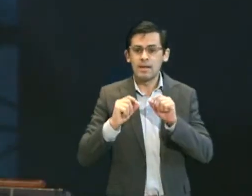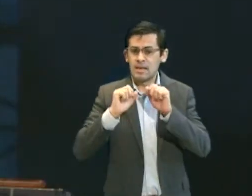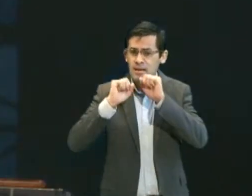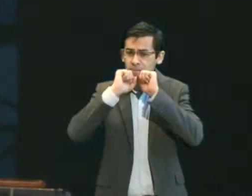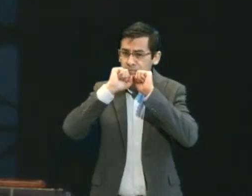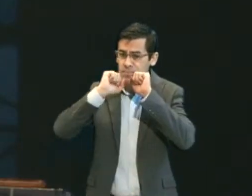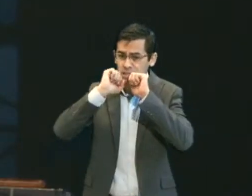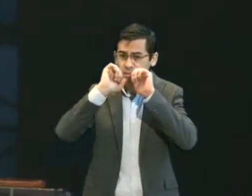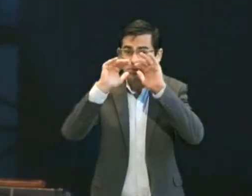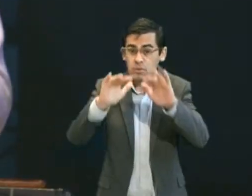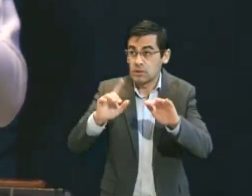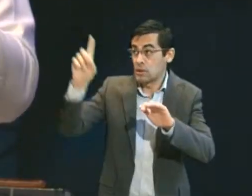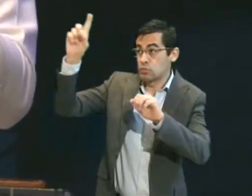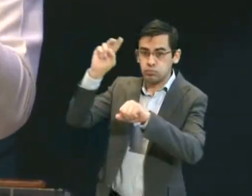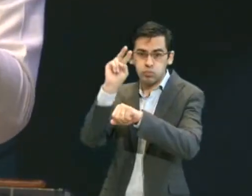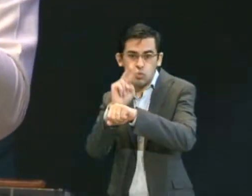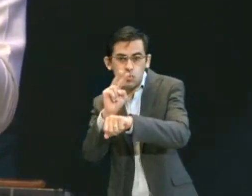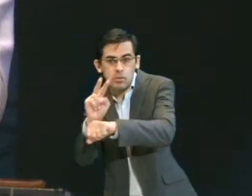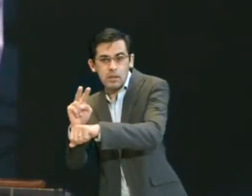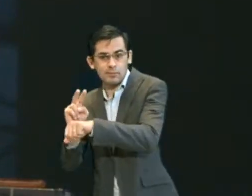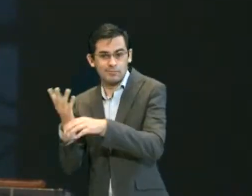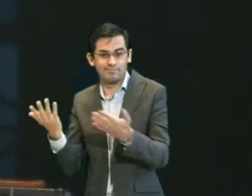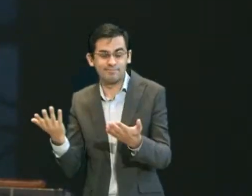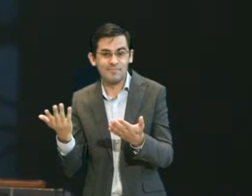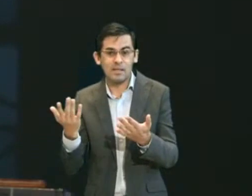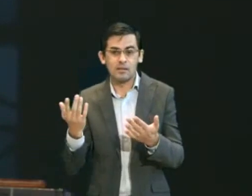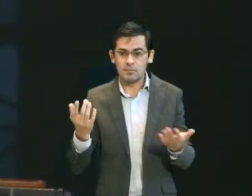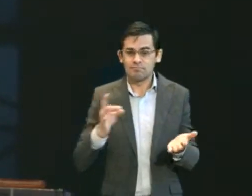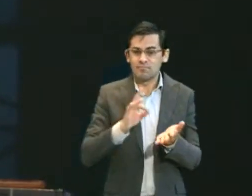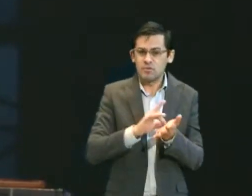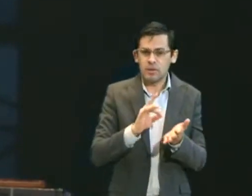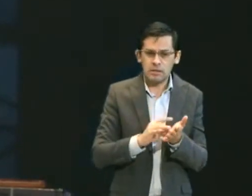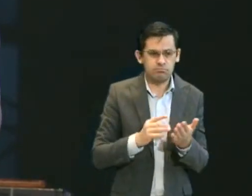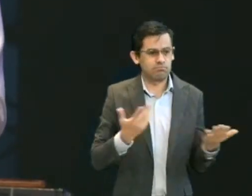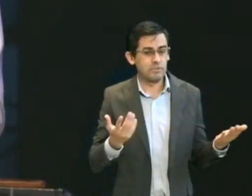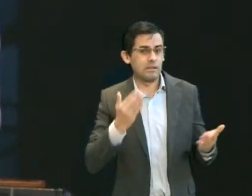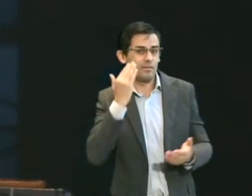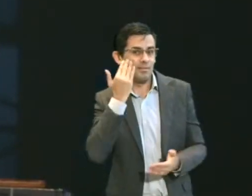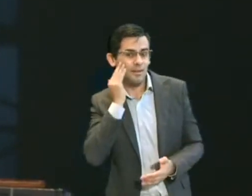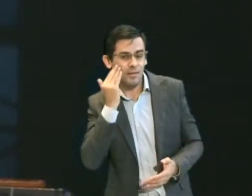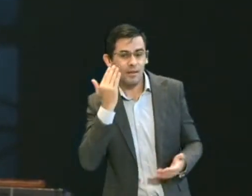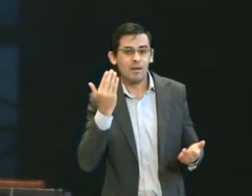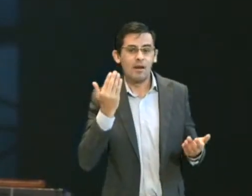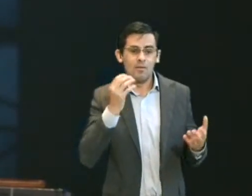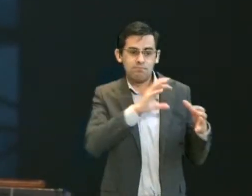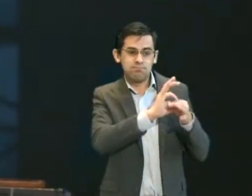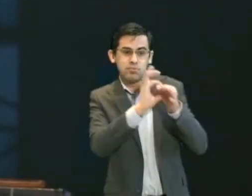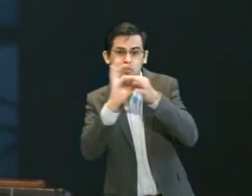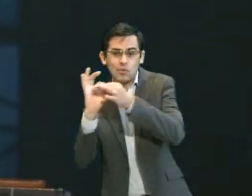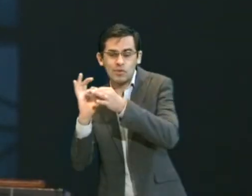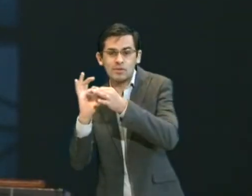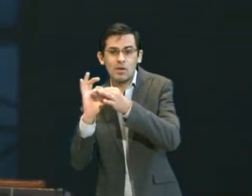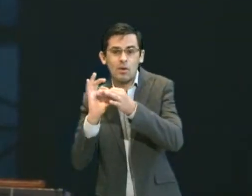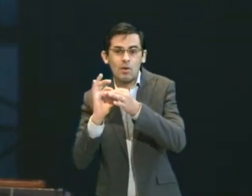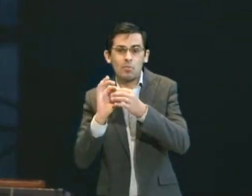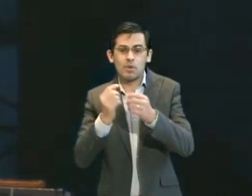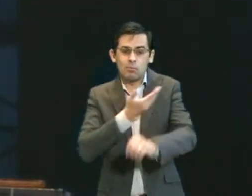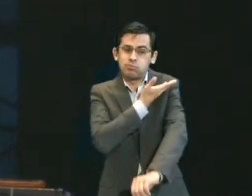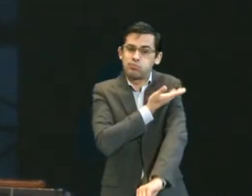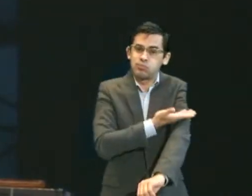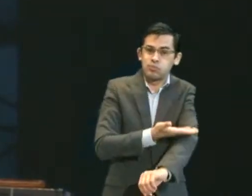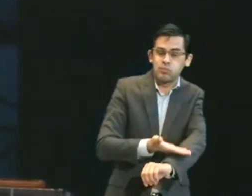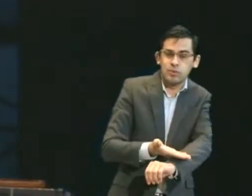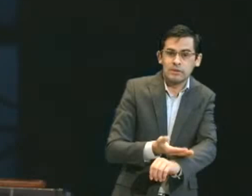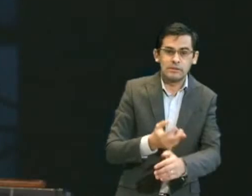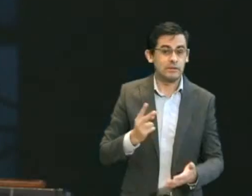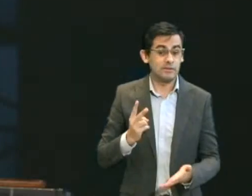favor liberado de Deus. Então, é muito interessante, porque você vai ver o costume, sempre